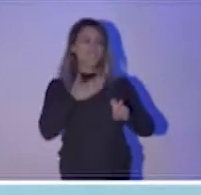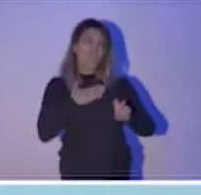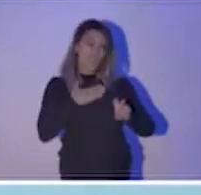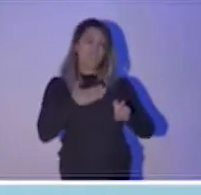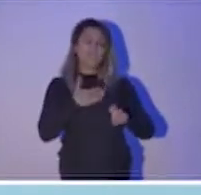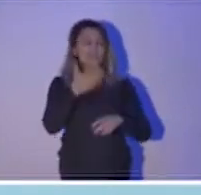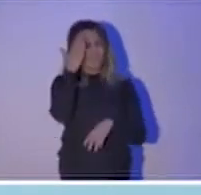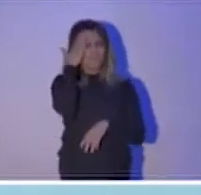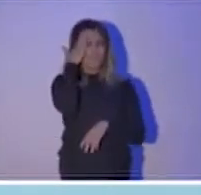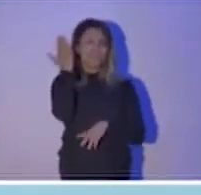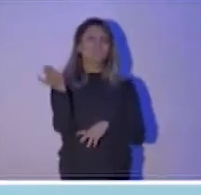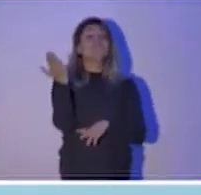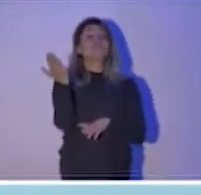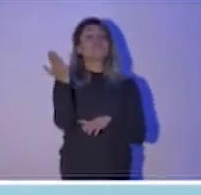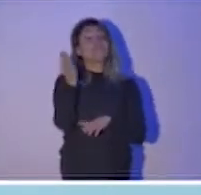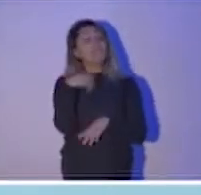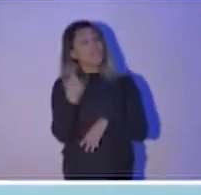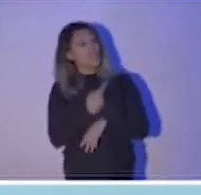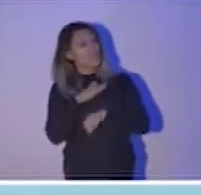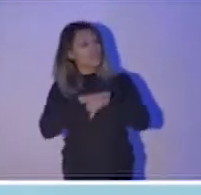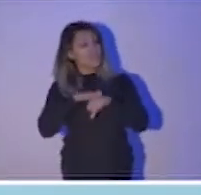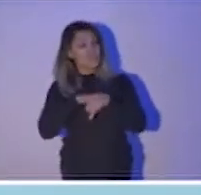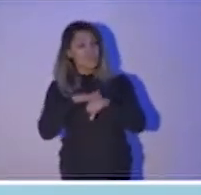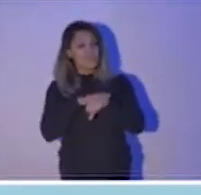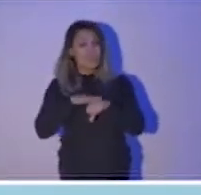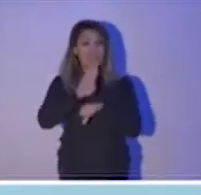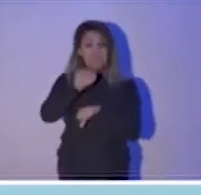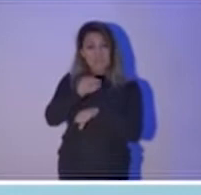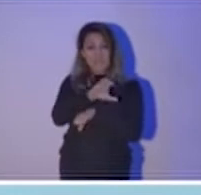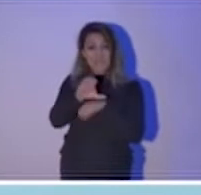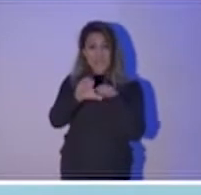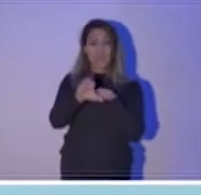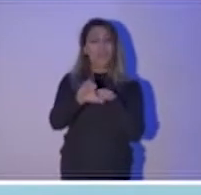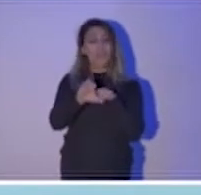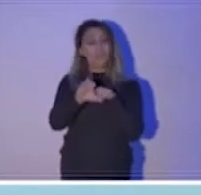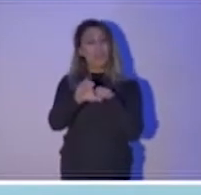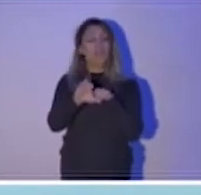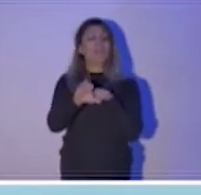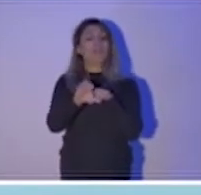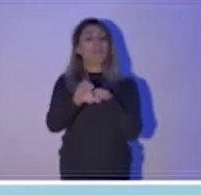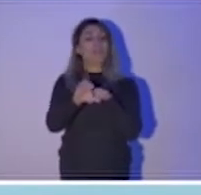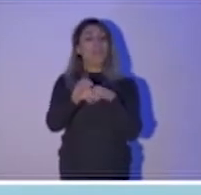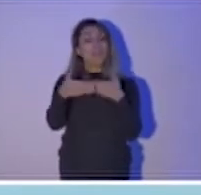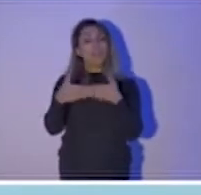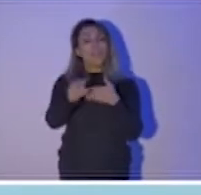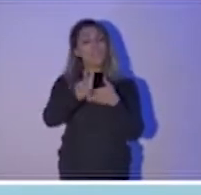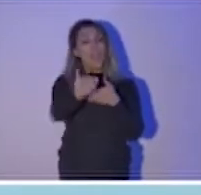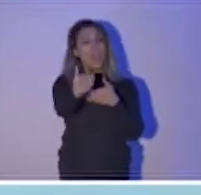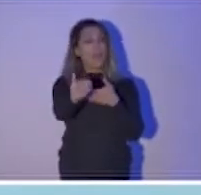a gente tem falado muito do quanto que a chegada da base na sala de aula nos próximos anos, né, pode,